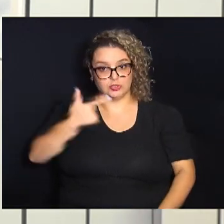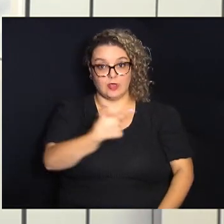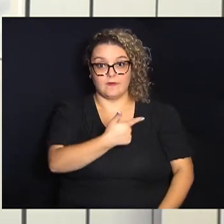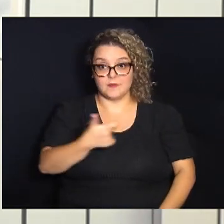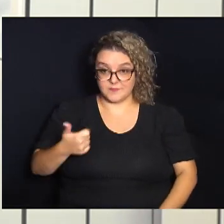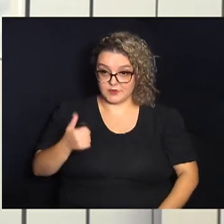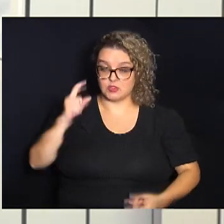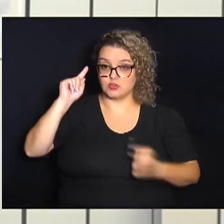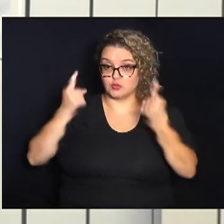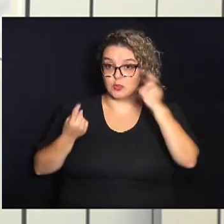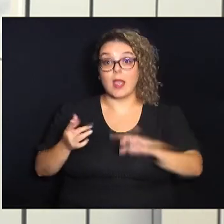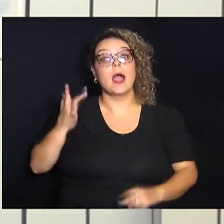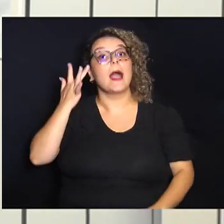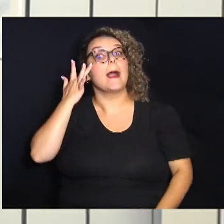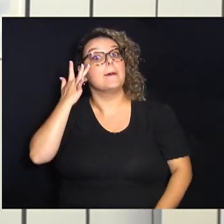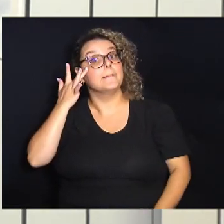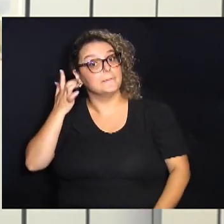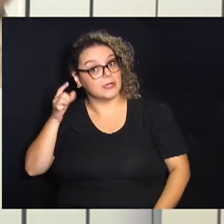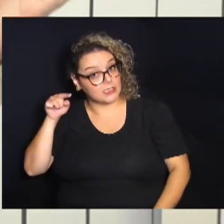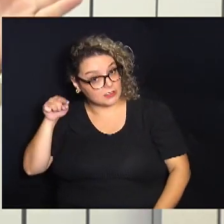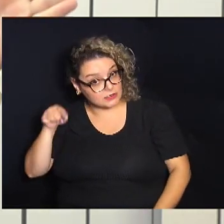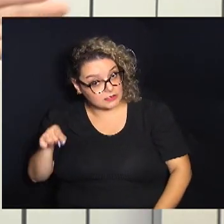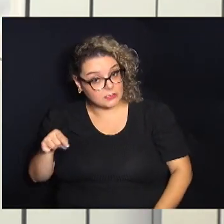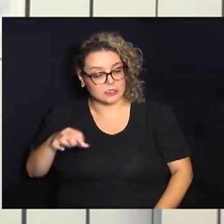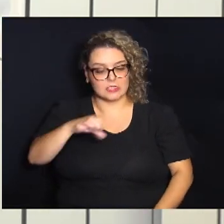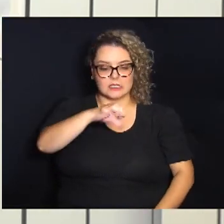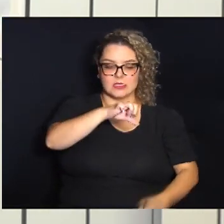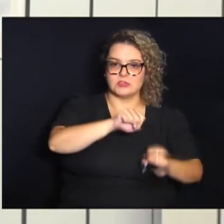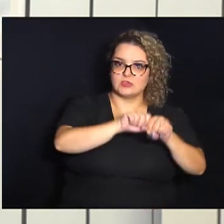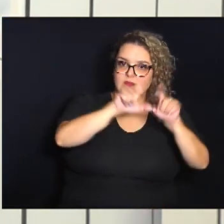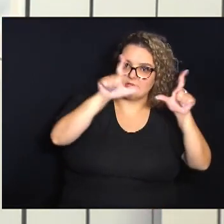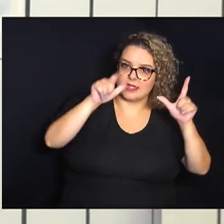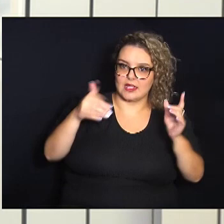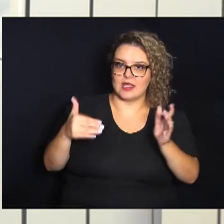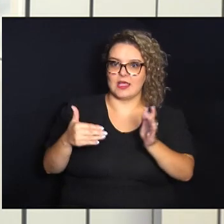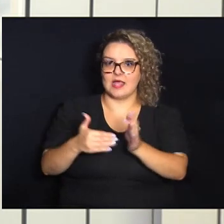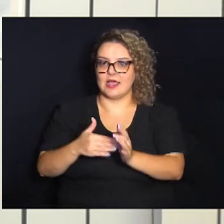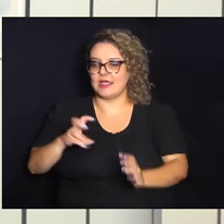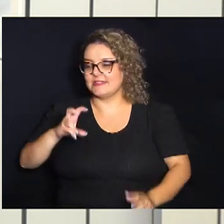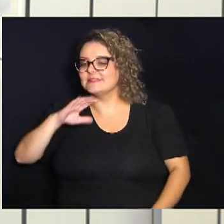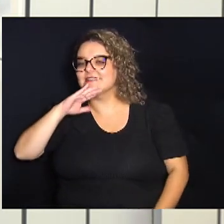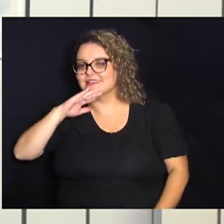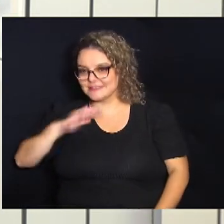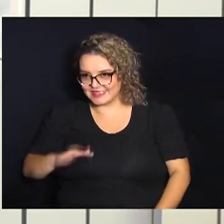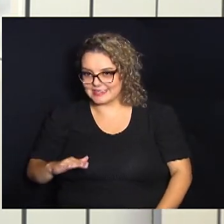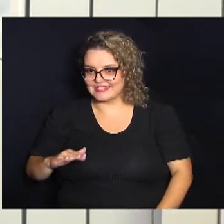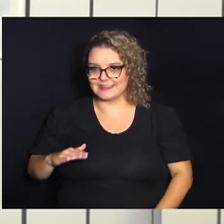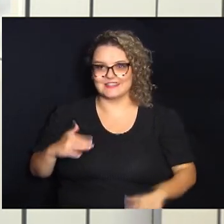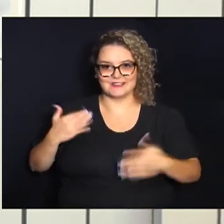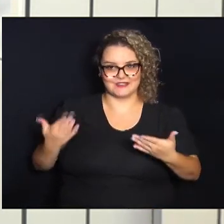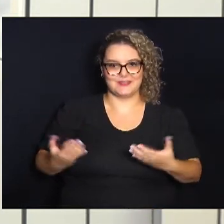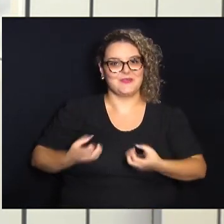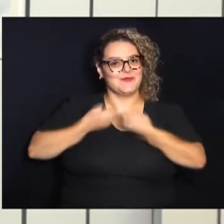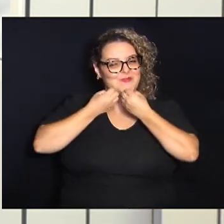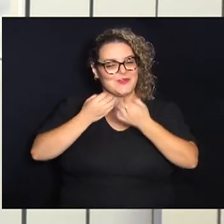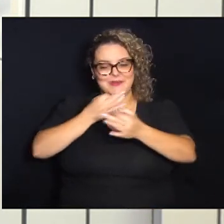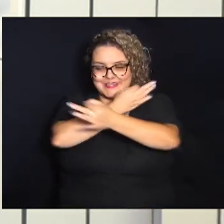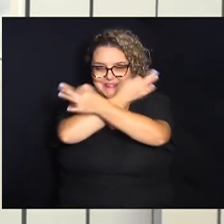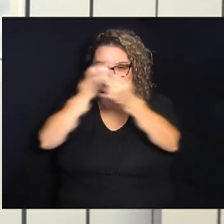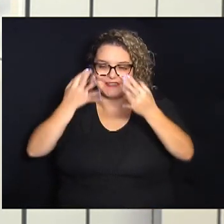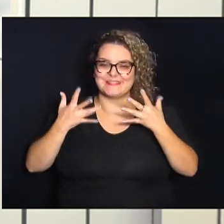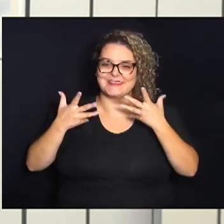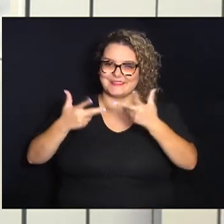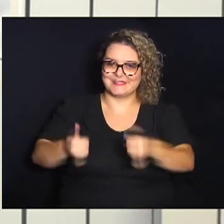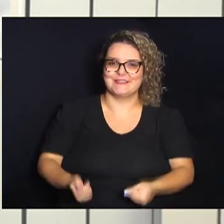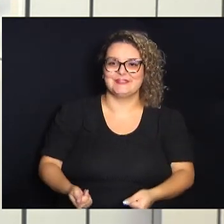fevereiro, portanto, amanhã, das 9 horas da manhã às 5 horas da tarde. Boa sorte desde já aos